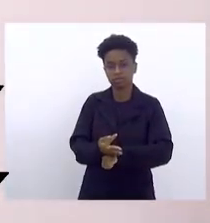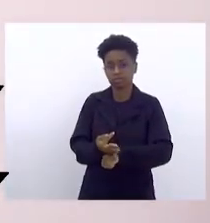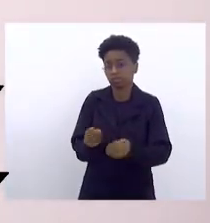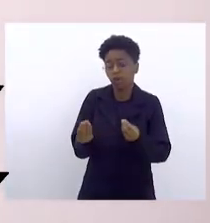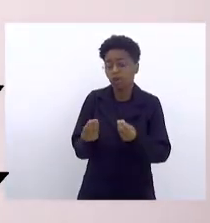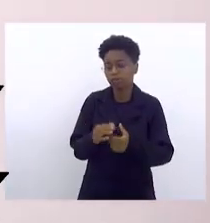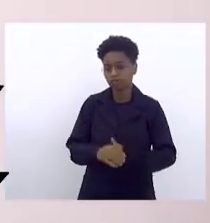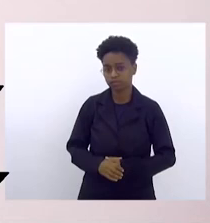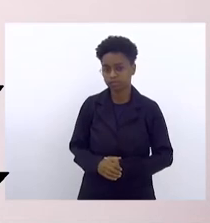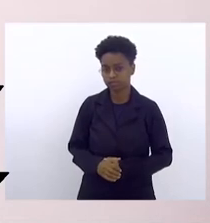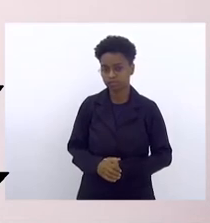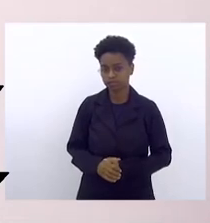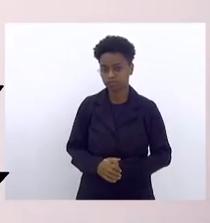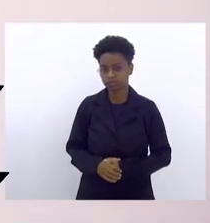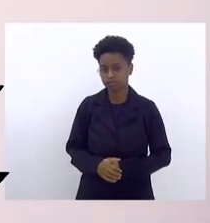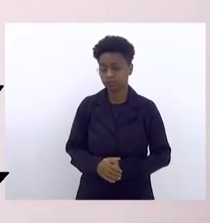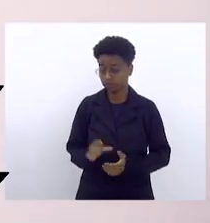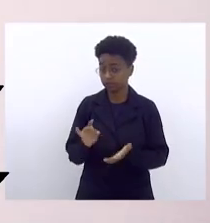essa é a realidade